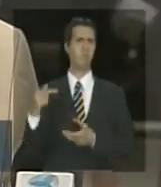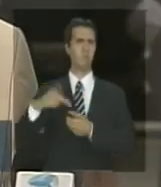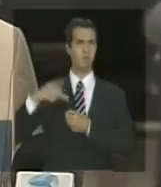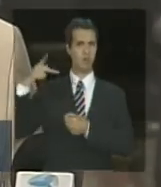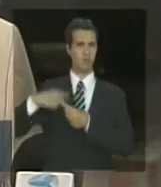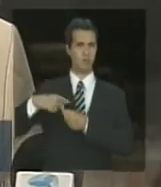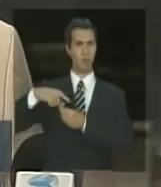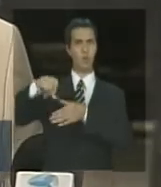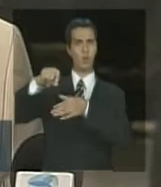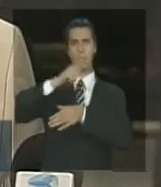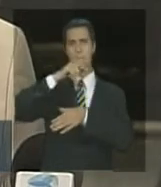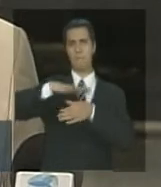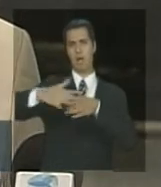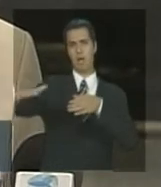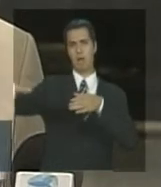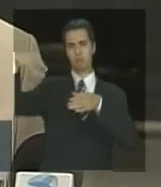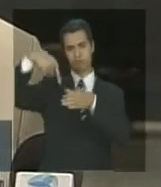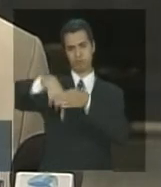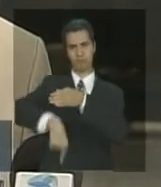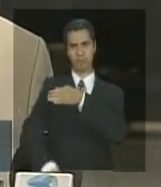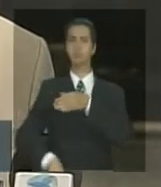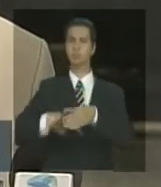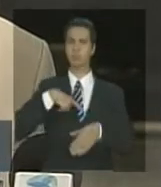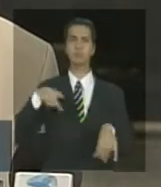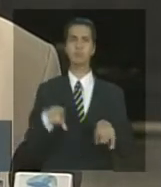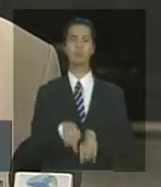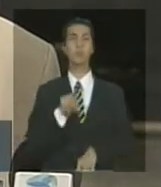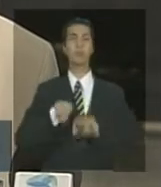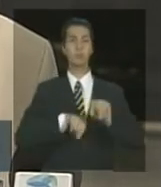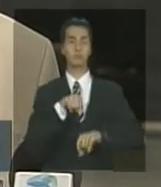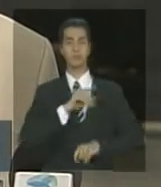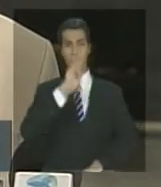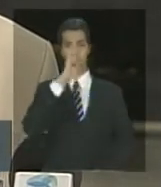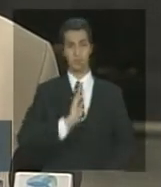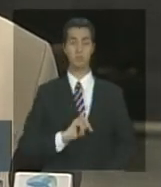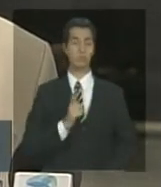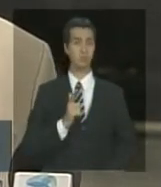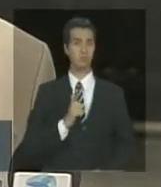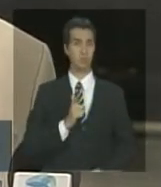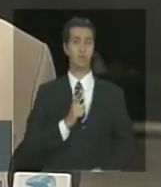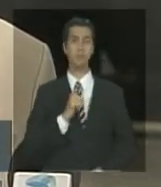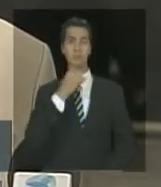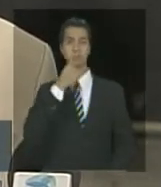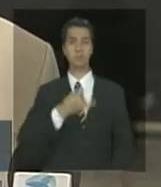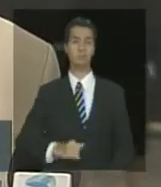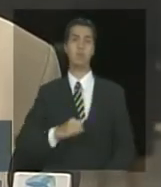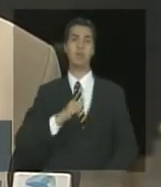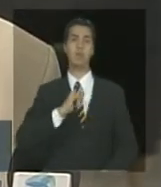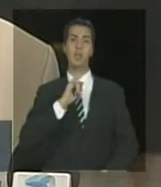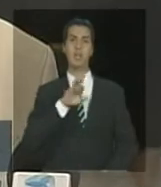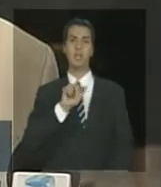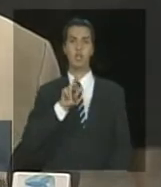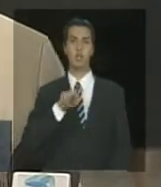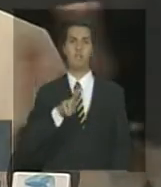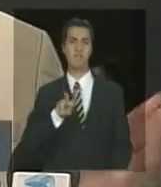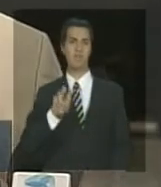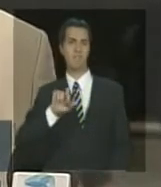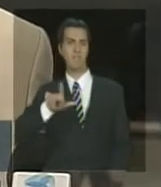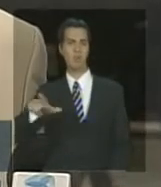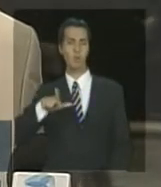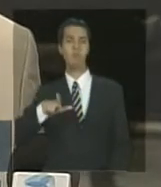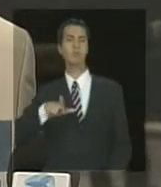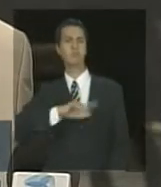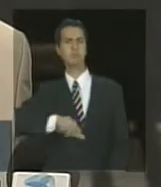petróleo no fundo do mar, tem também em energia renovável de vários tipos, tanta